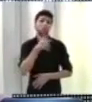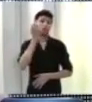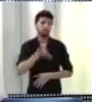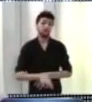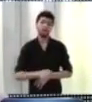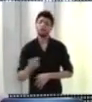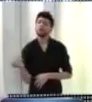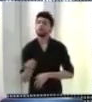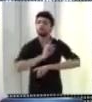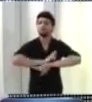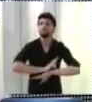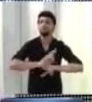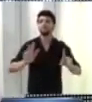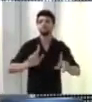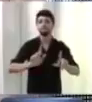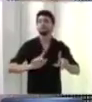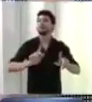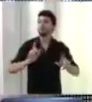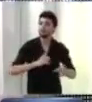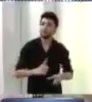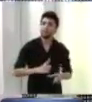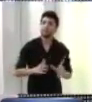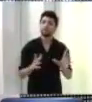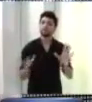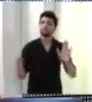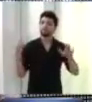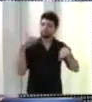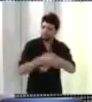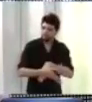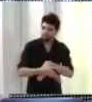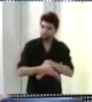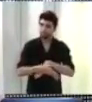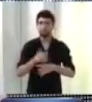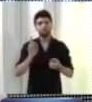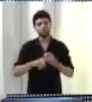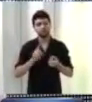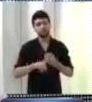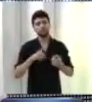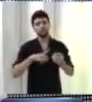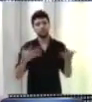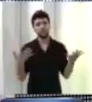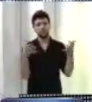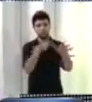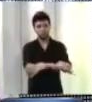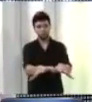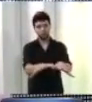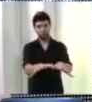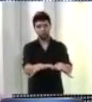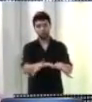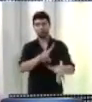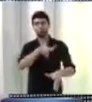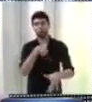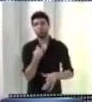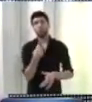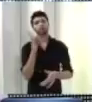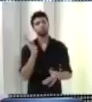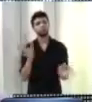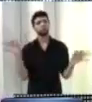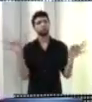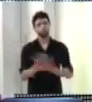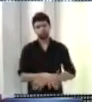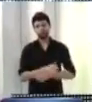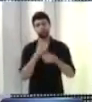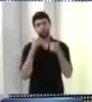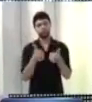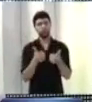é inovador, ele tem participação, ele tem inclusão. E nós estamos